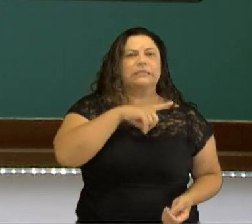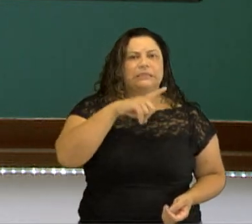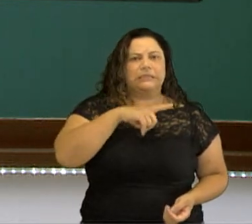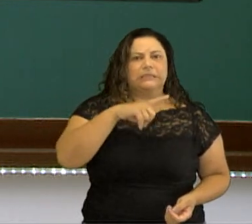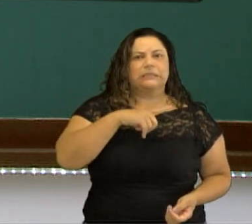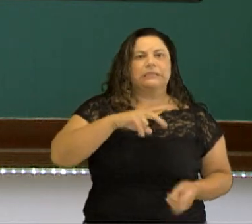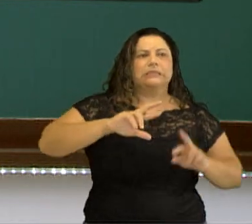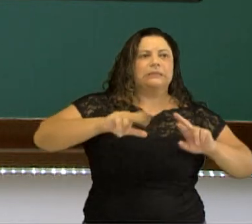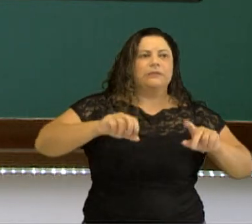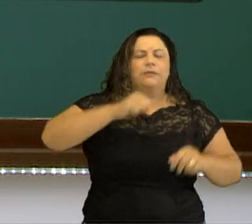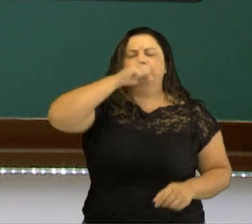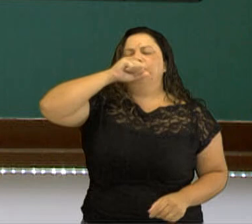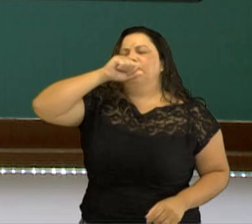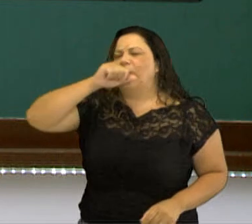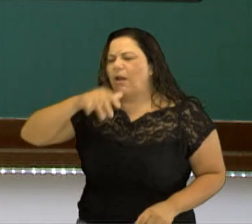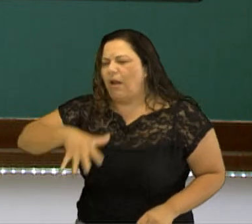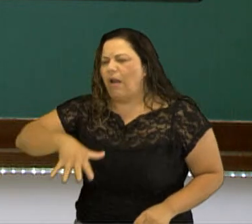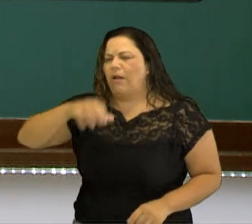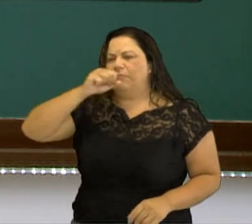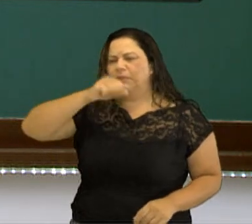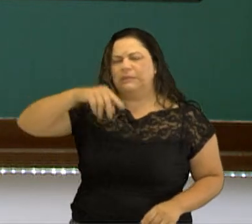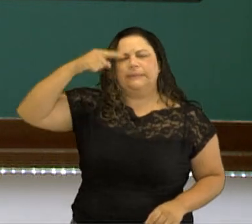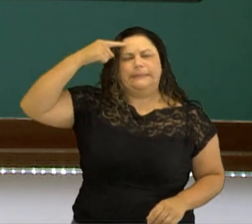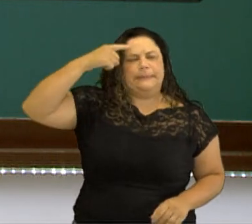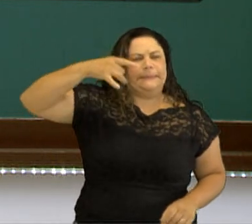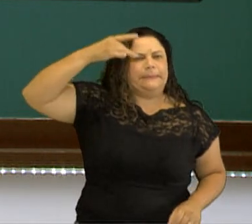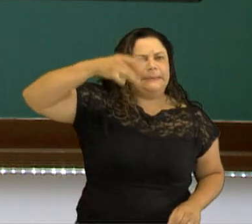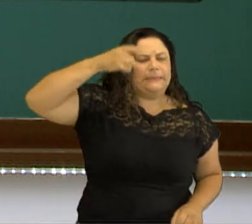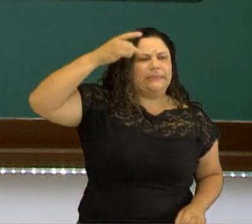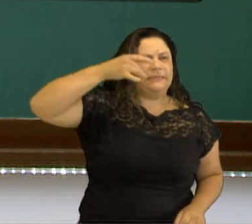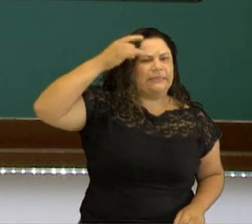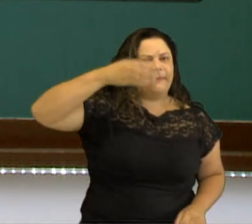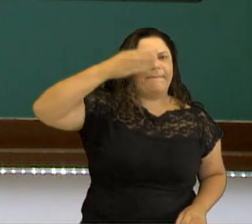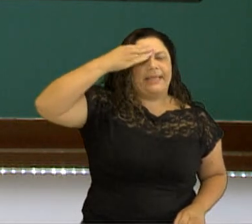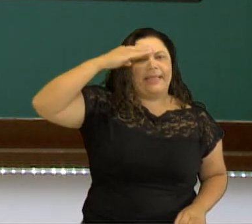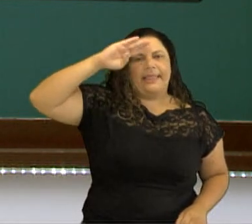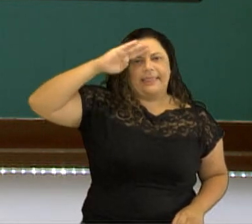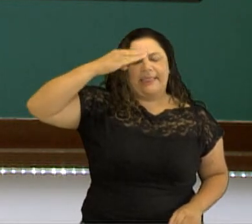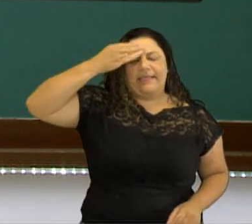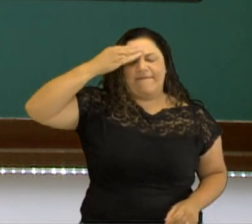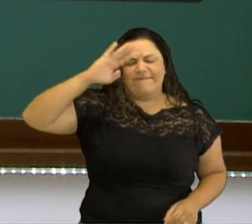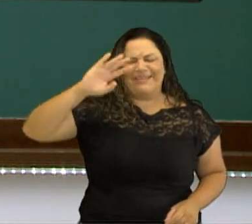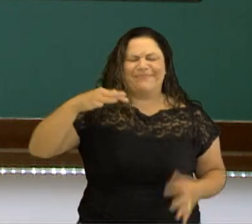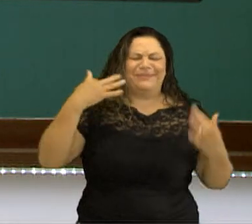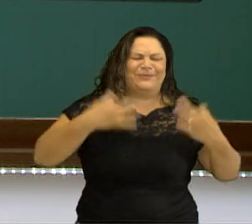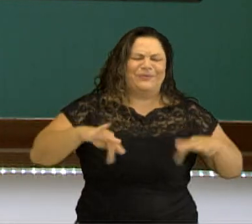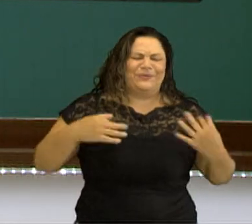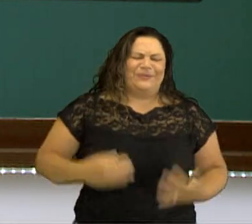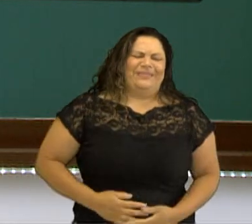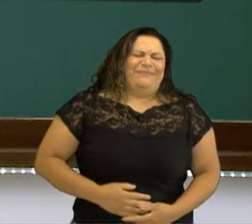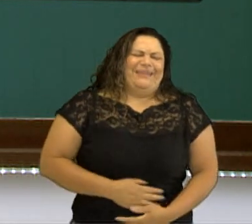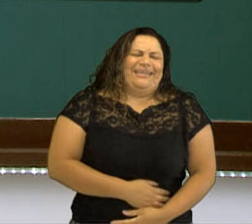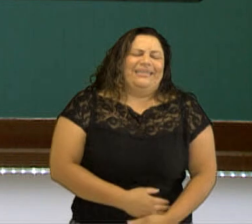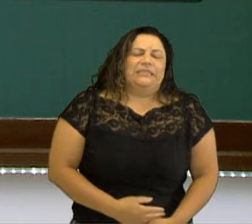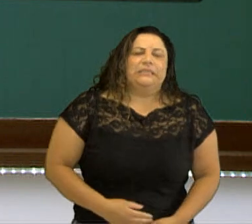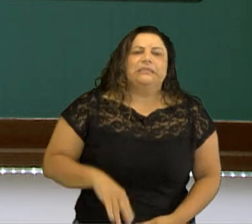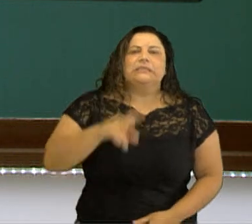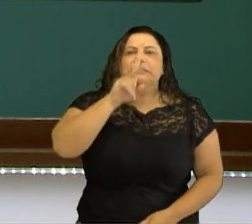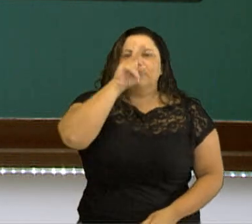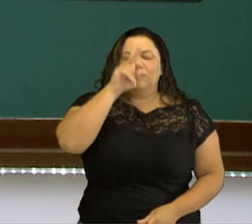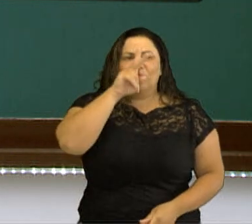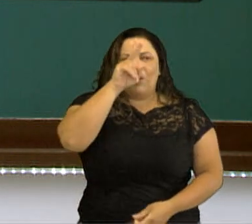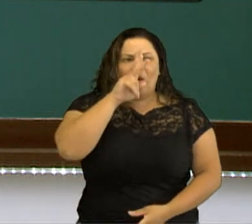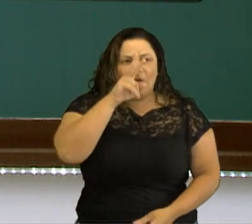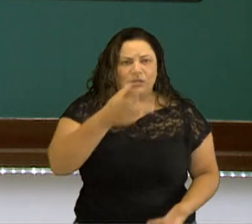com vômito, náusea, dor de cabeça, febre, dor na barriga muito forte, porque esses